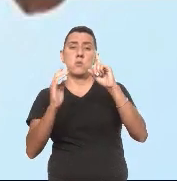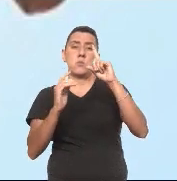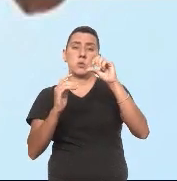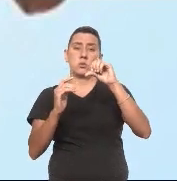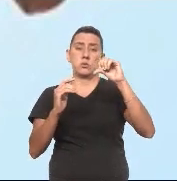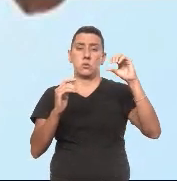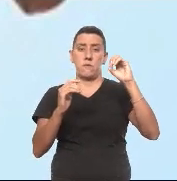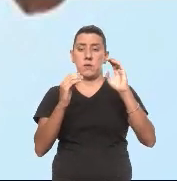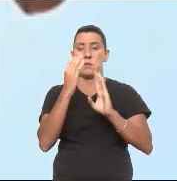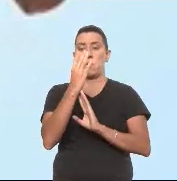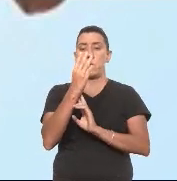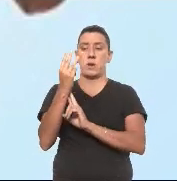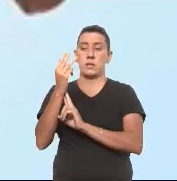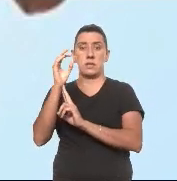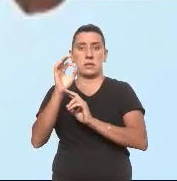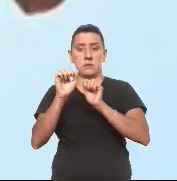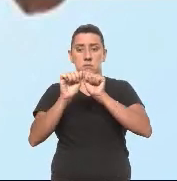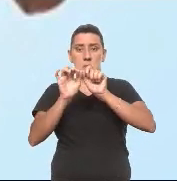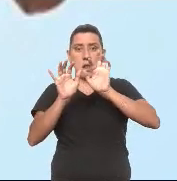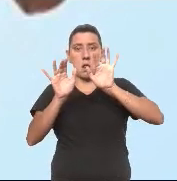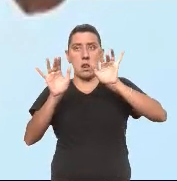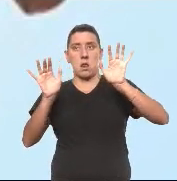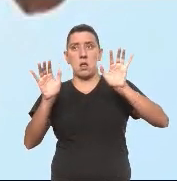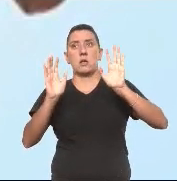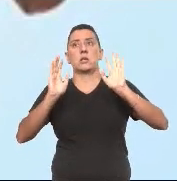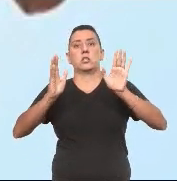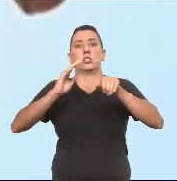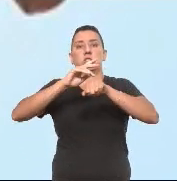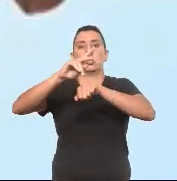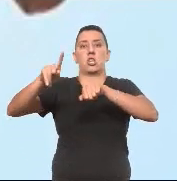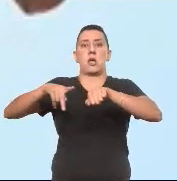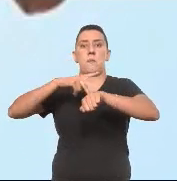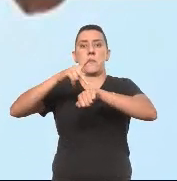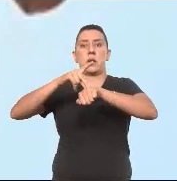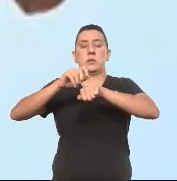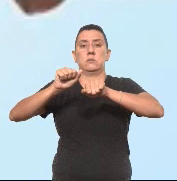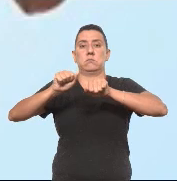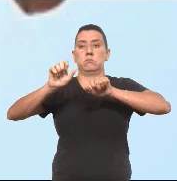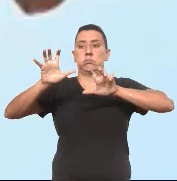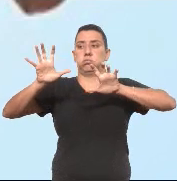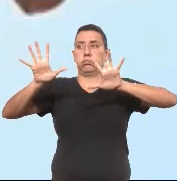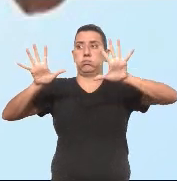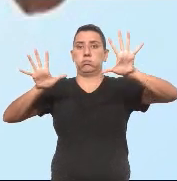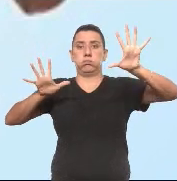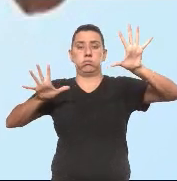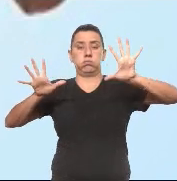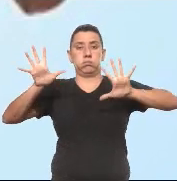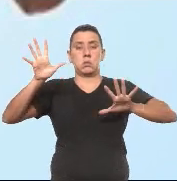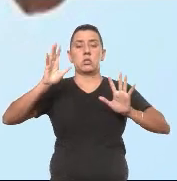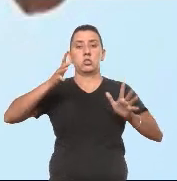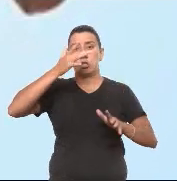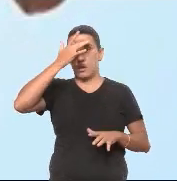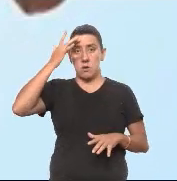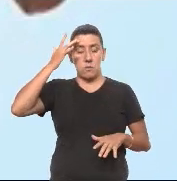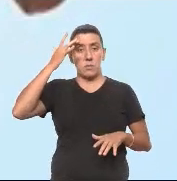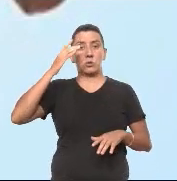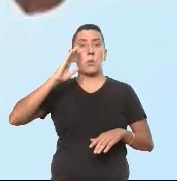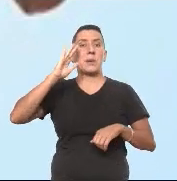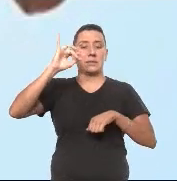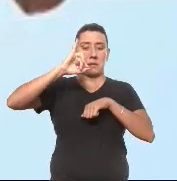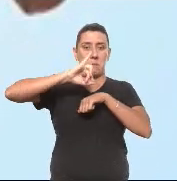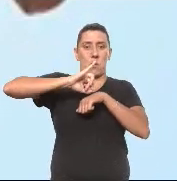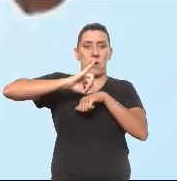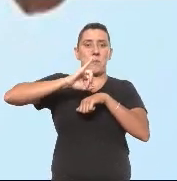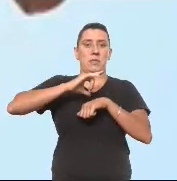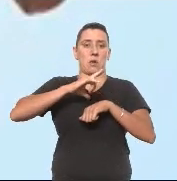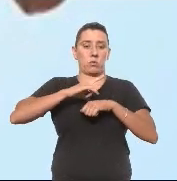quarenta e três por cento vejo que alguns países já começaram a ter uma população muito grande dentro dos grandes metrópoles né das grandes cidades